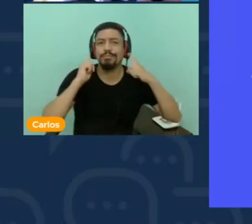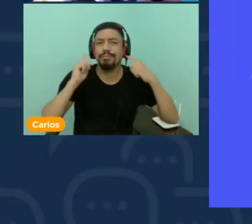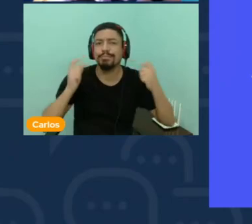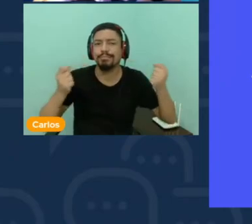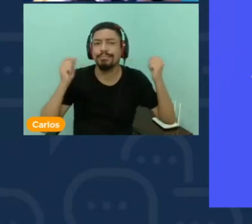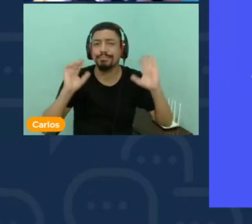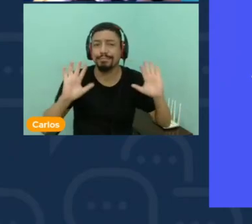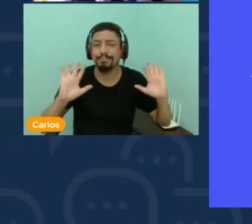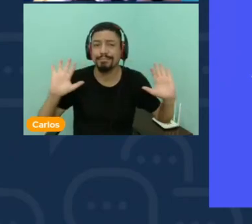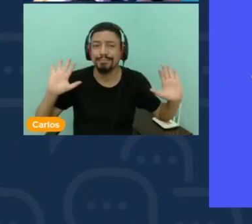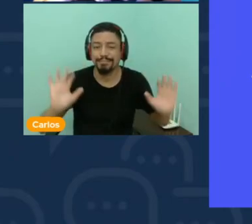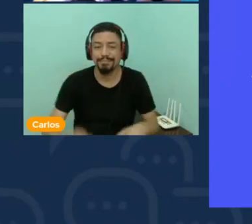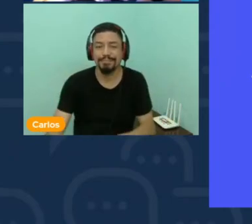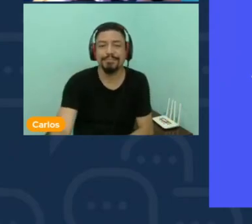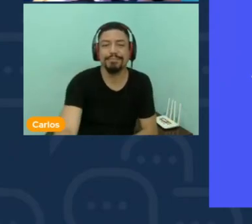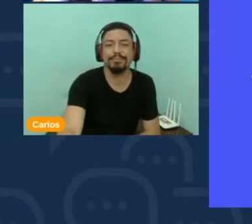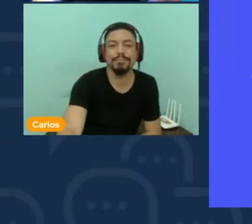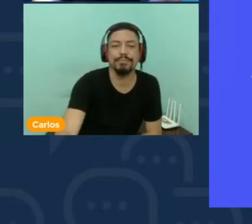para mim.